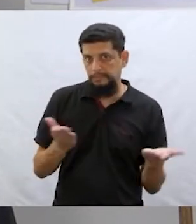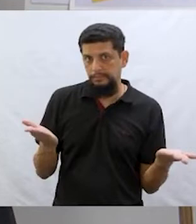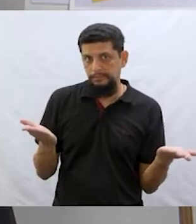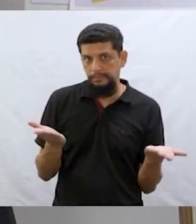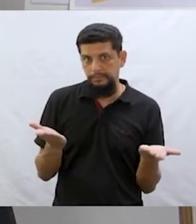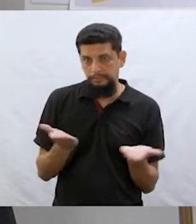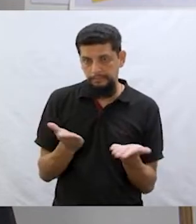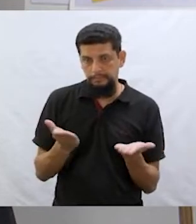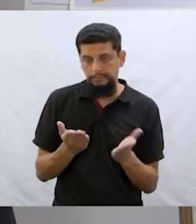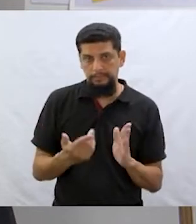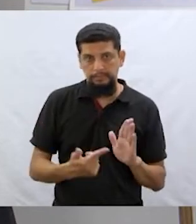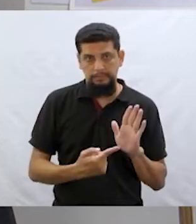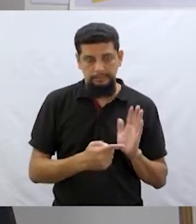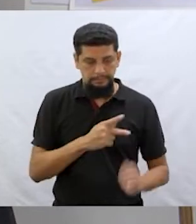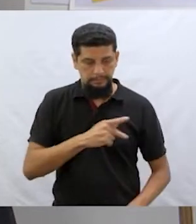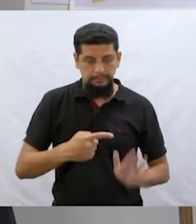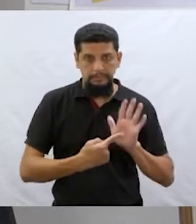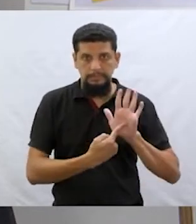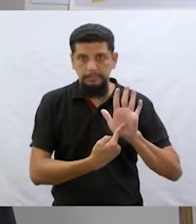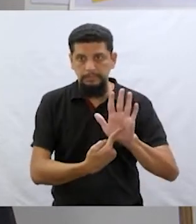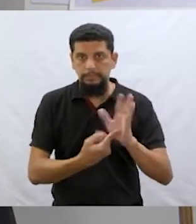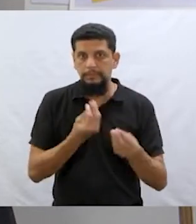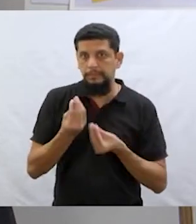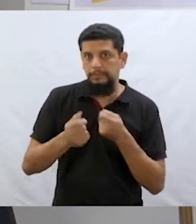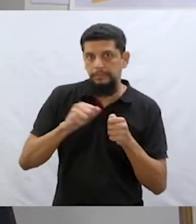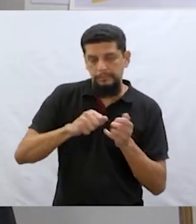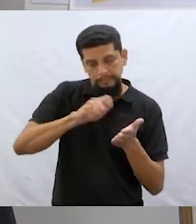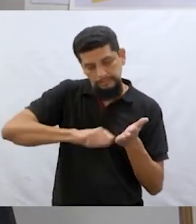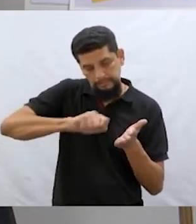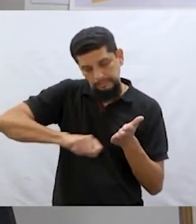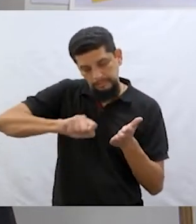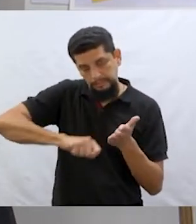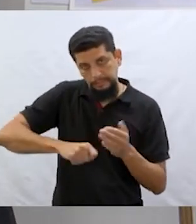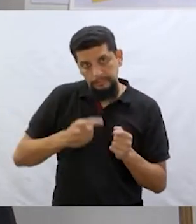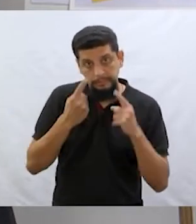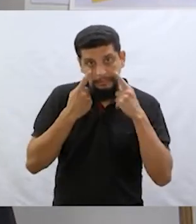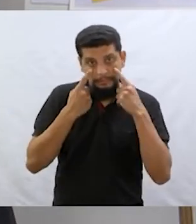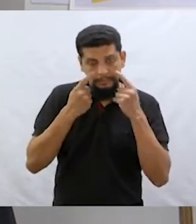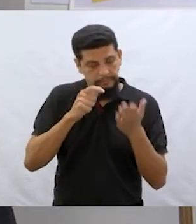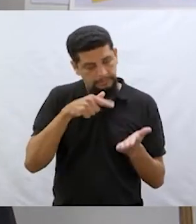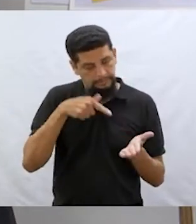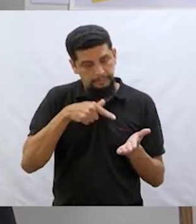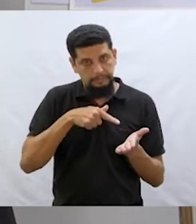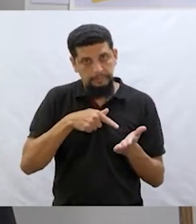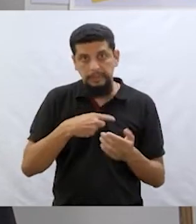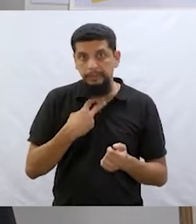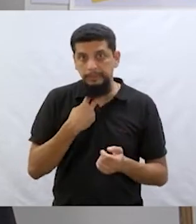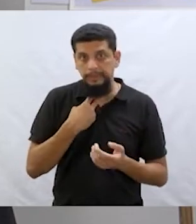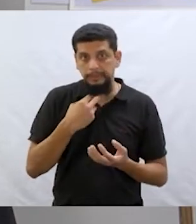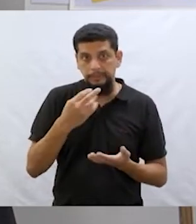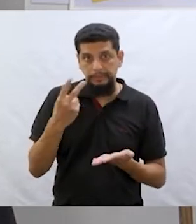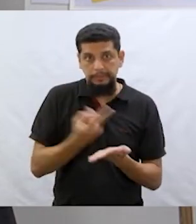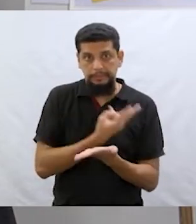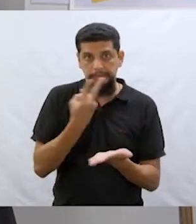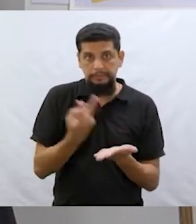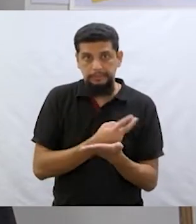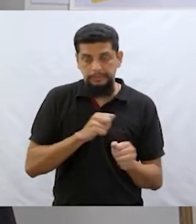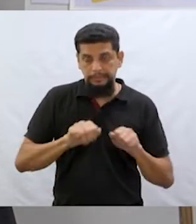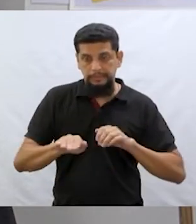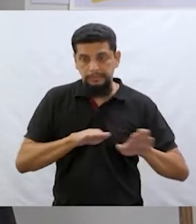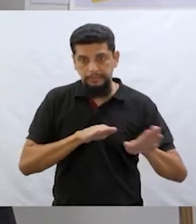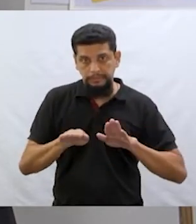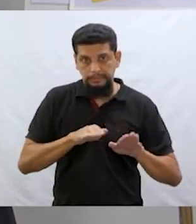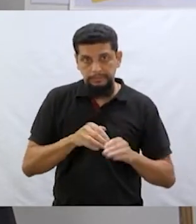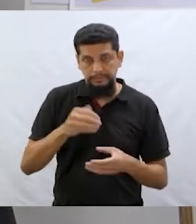hoje. Para isso, a professora Eliane vai te mostrar certinho como faz a escrita. E você acompanha aí na folha para não errar o traçado